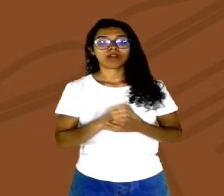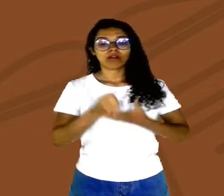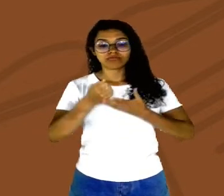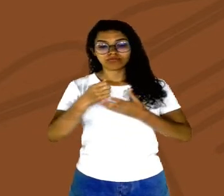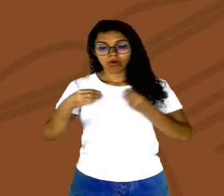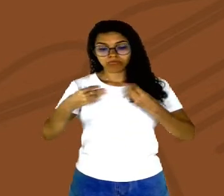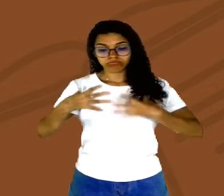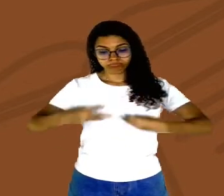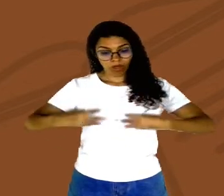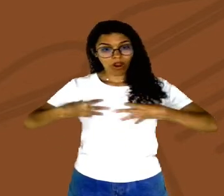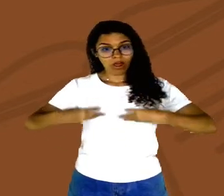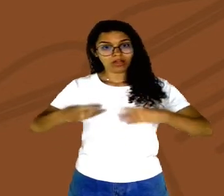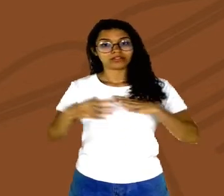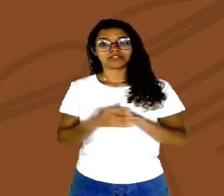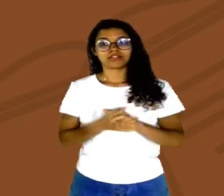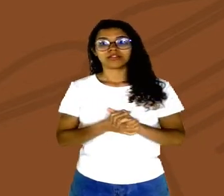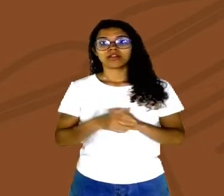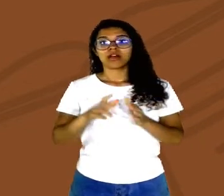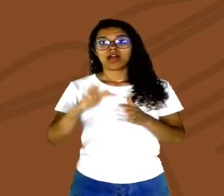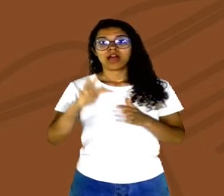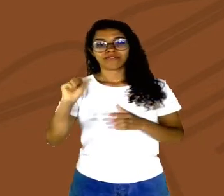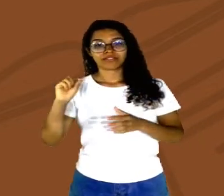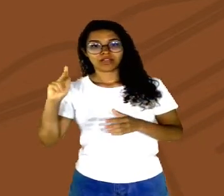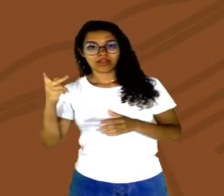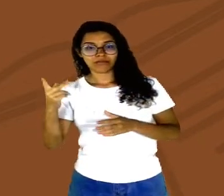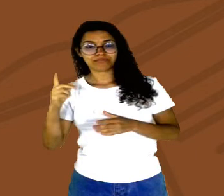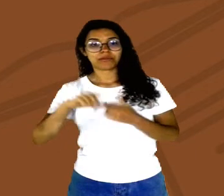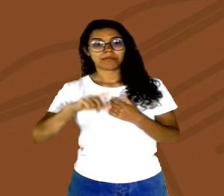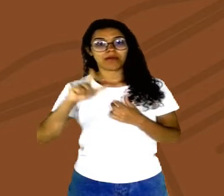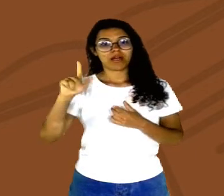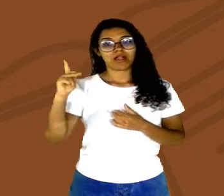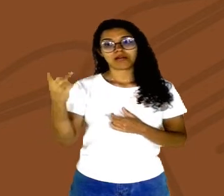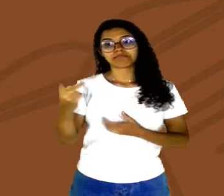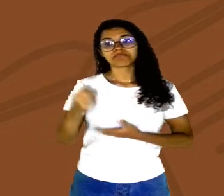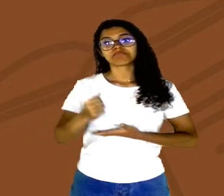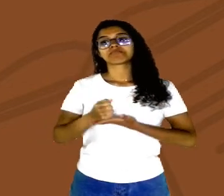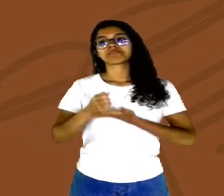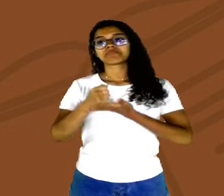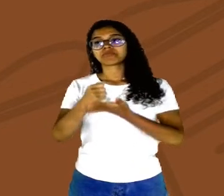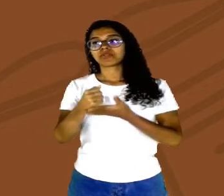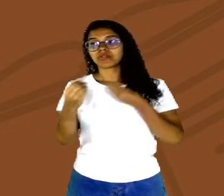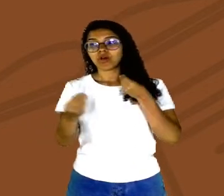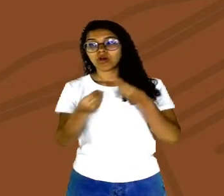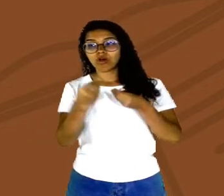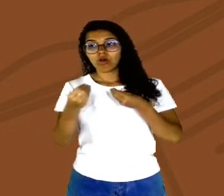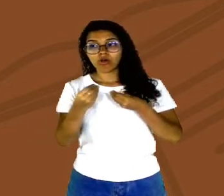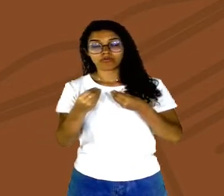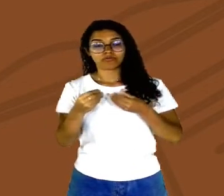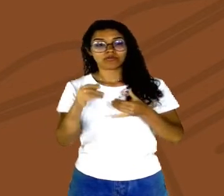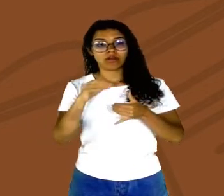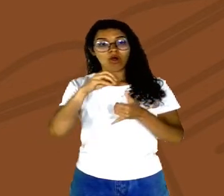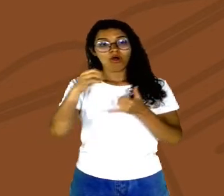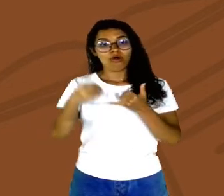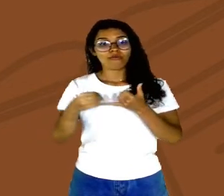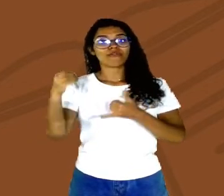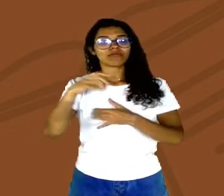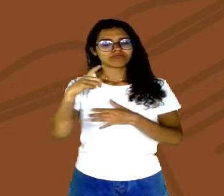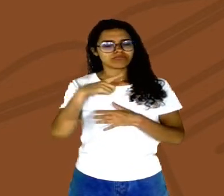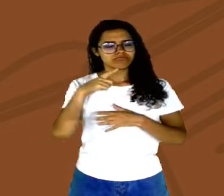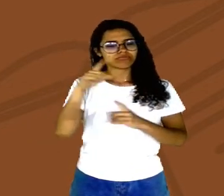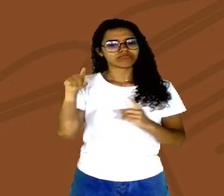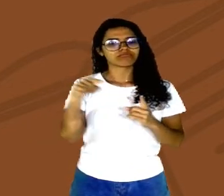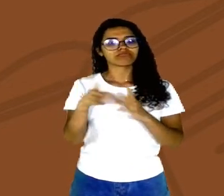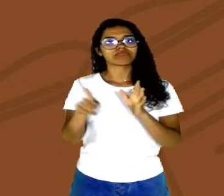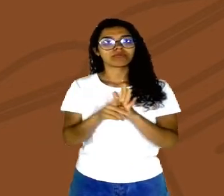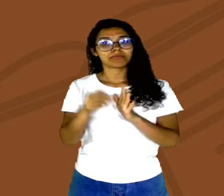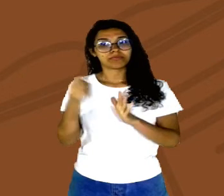folículo estimulante e luteinizante atuam aí nas glândulas sexuais, nos ovários, então tem essa função também